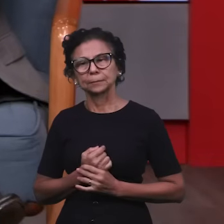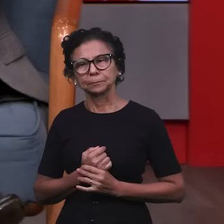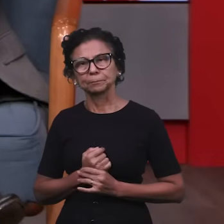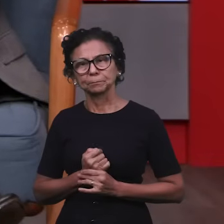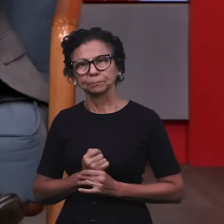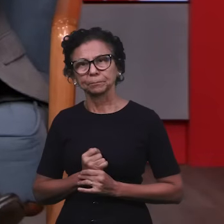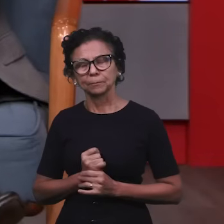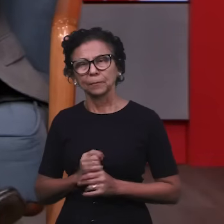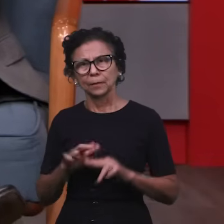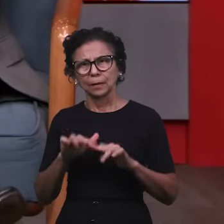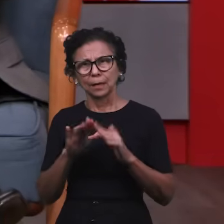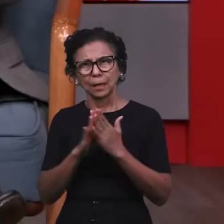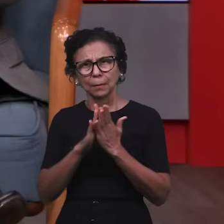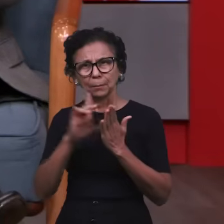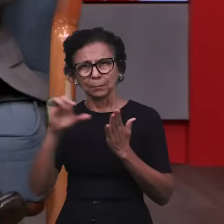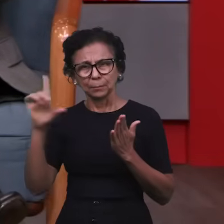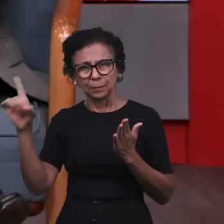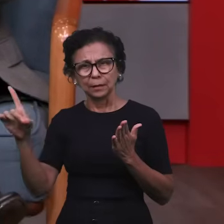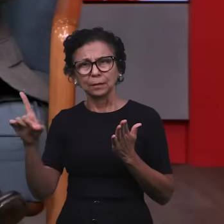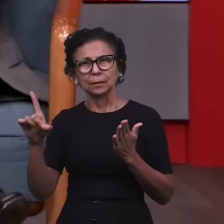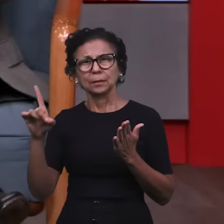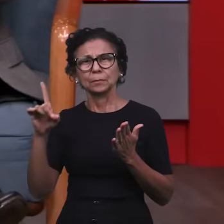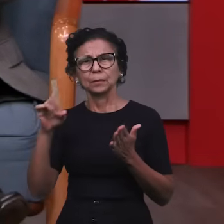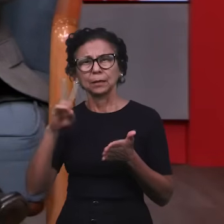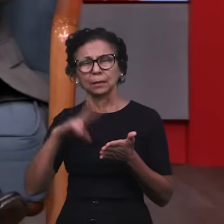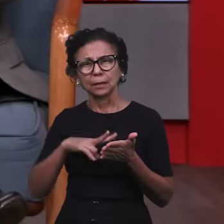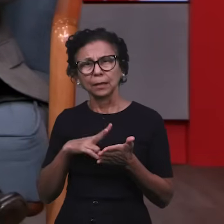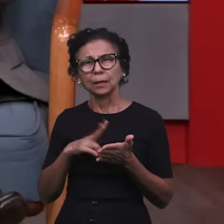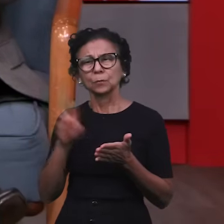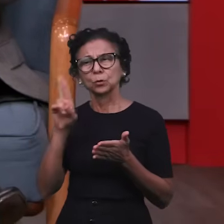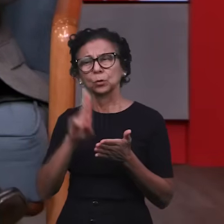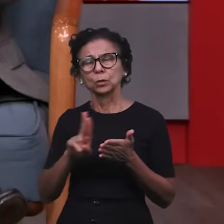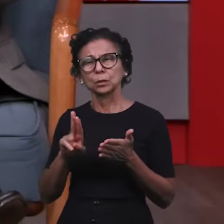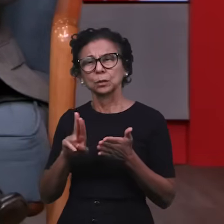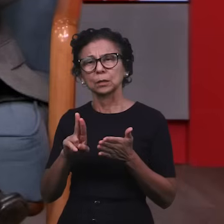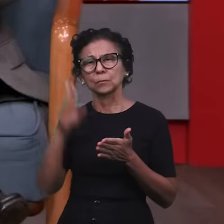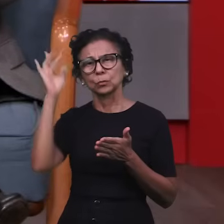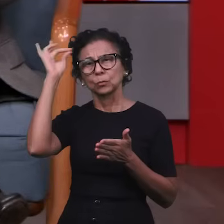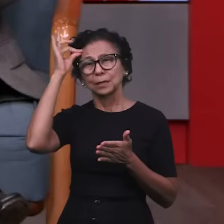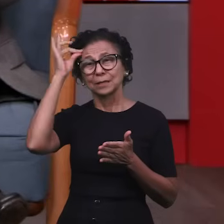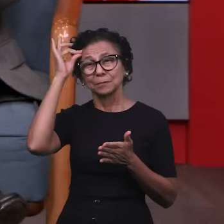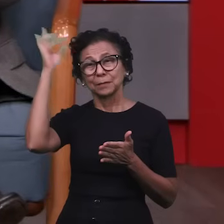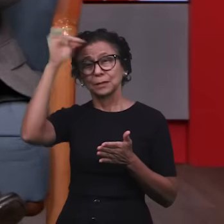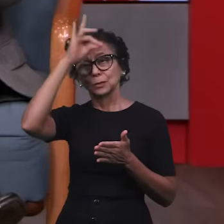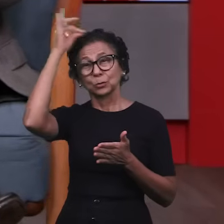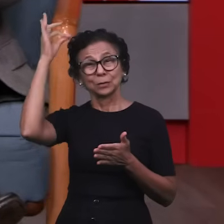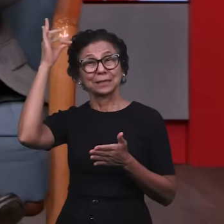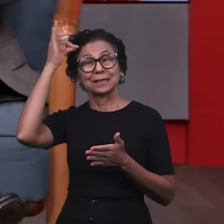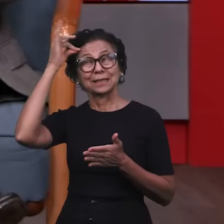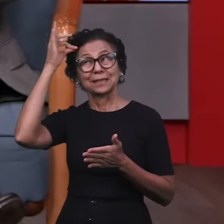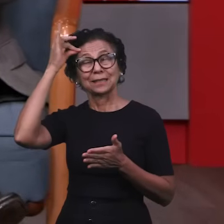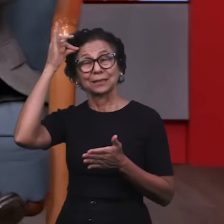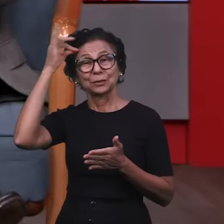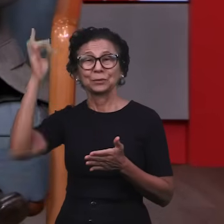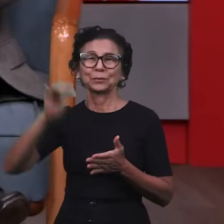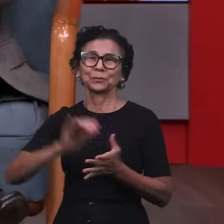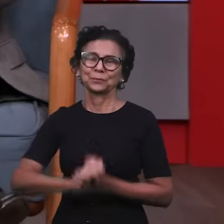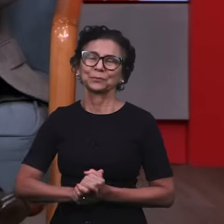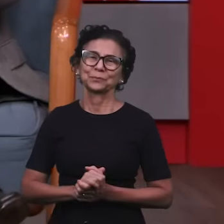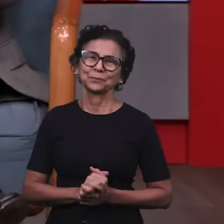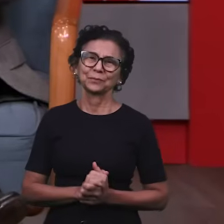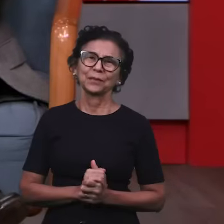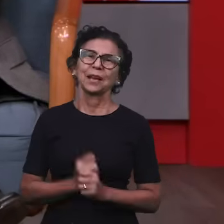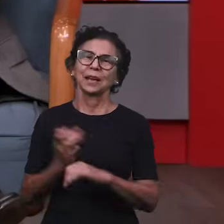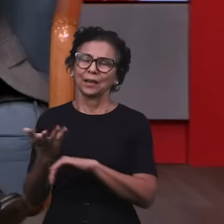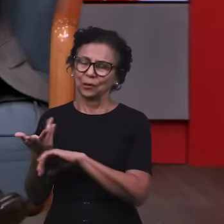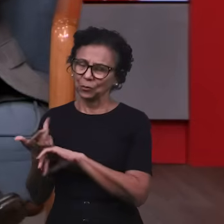no Espírito, não na razão, atinge a alma do homem. E a alma tem necessidade